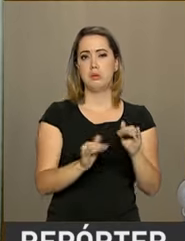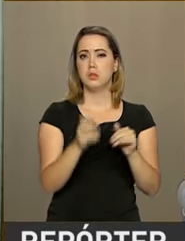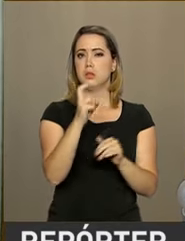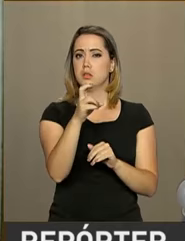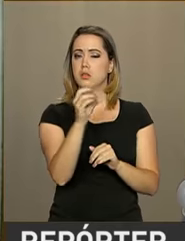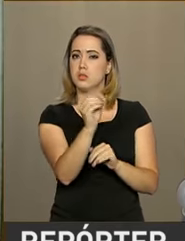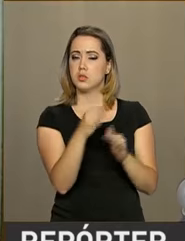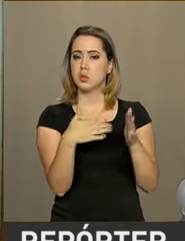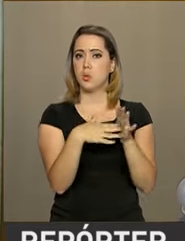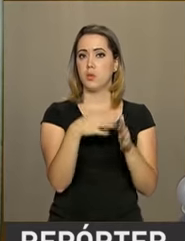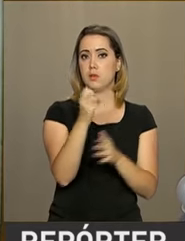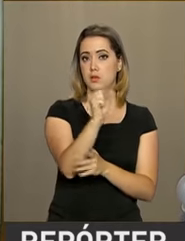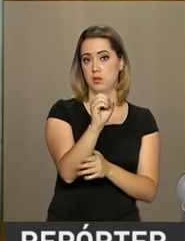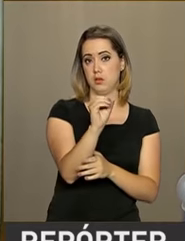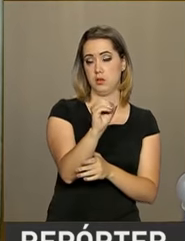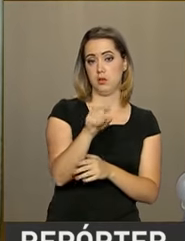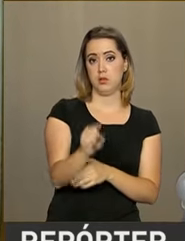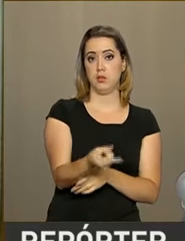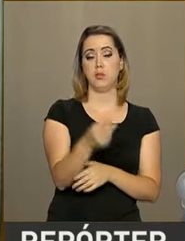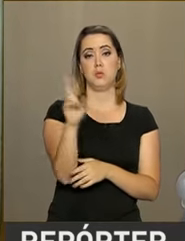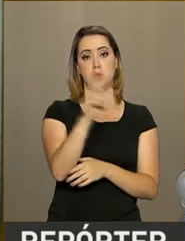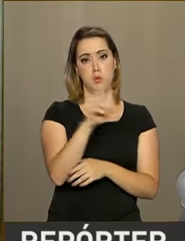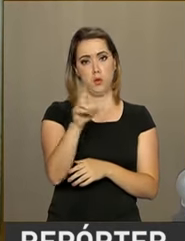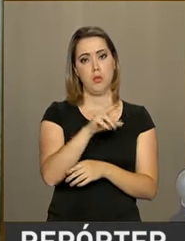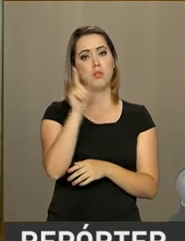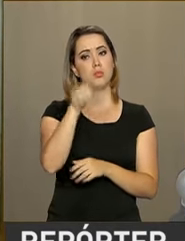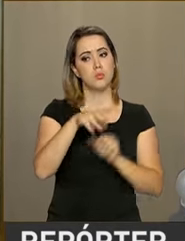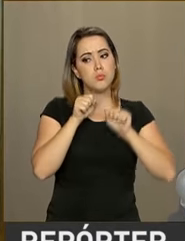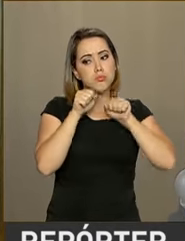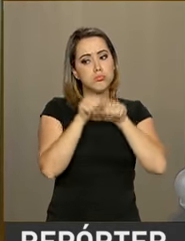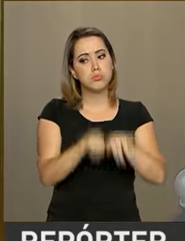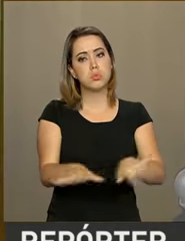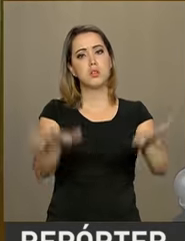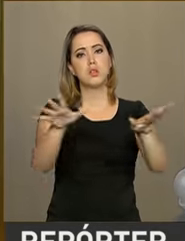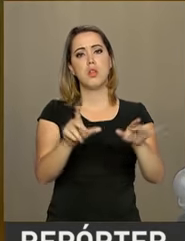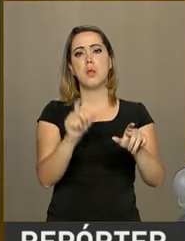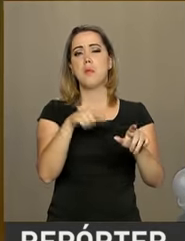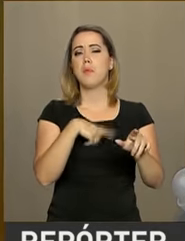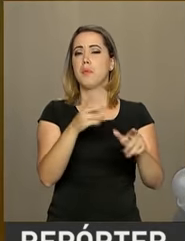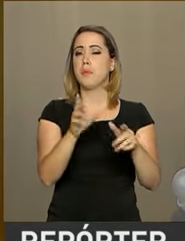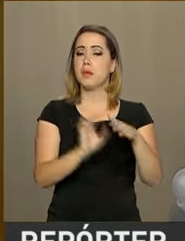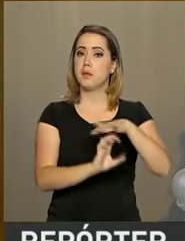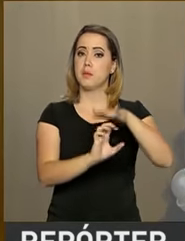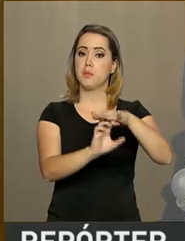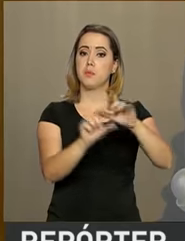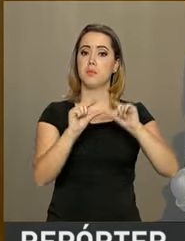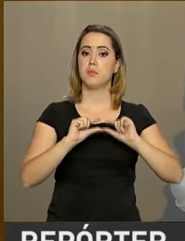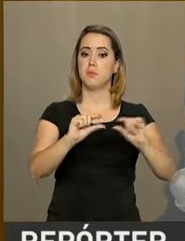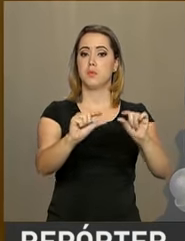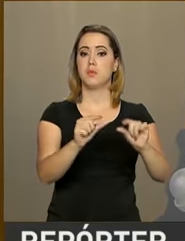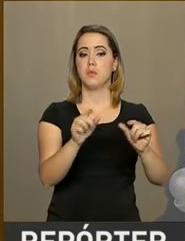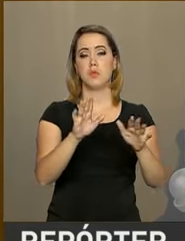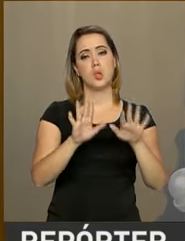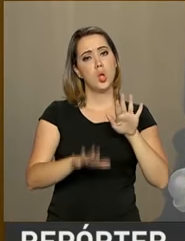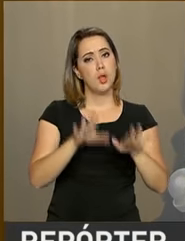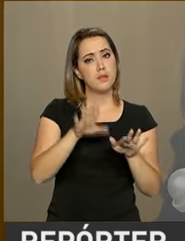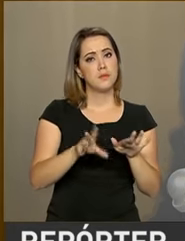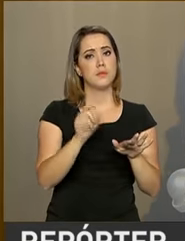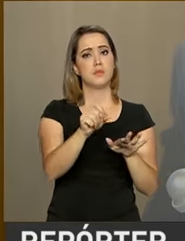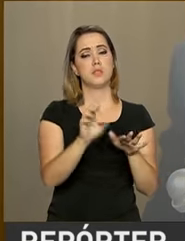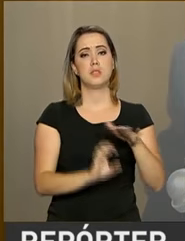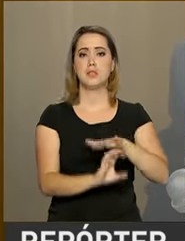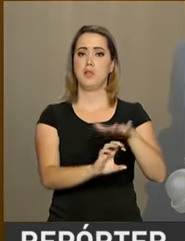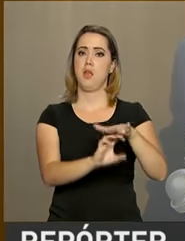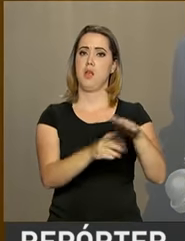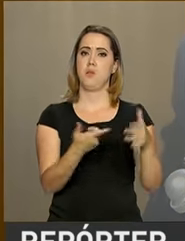50 a 80.000 porque é bem pulverizado porque é para empresa bem pequena mesmo e a empresa normalmente essa empresa